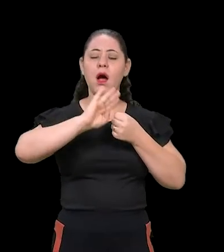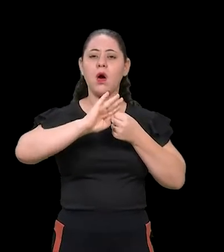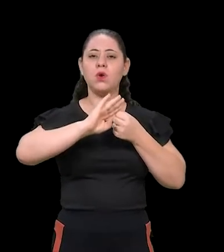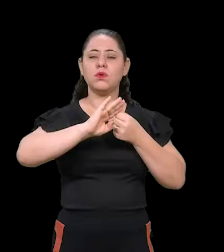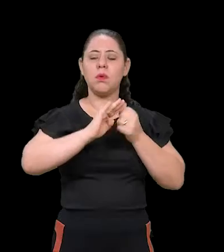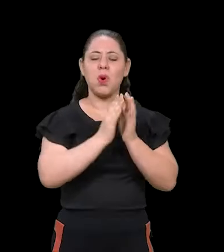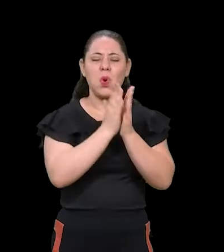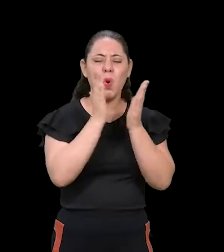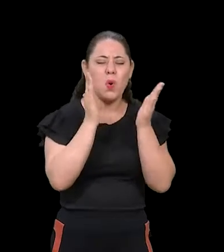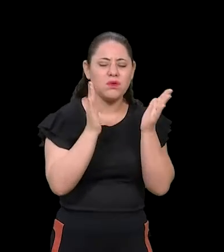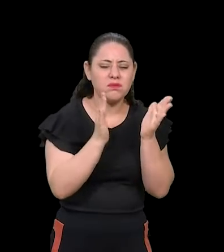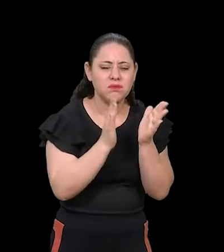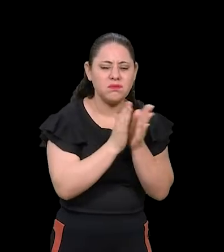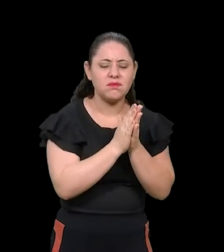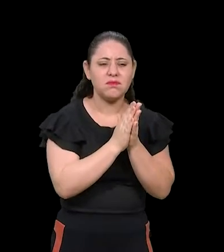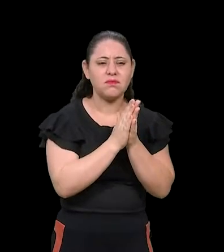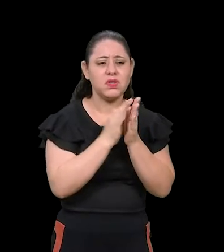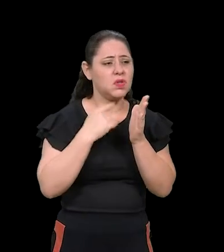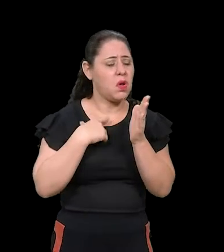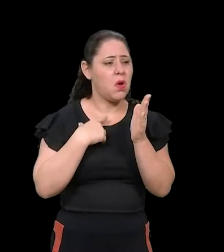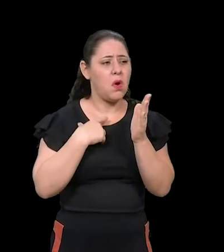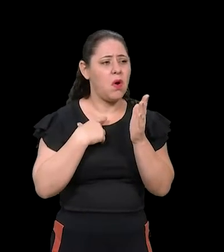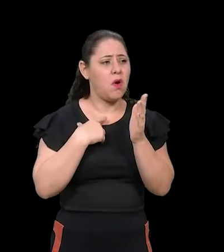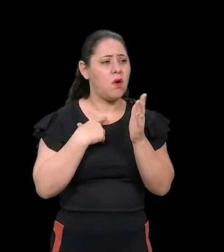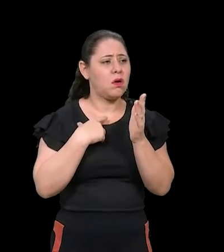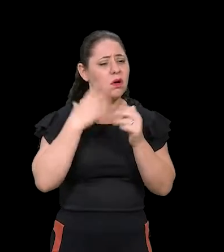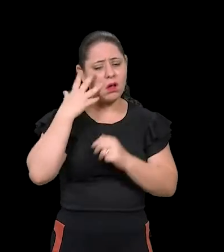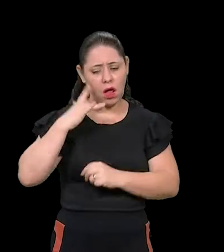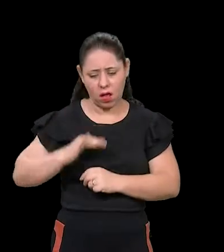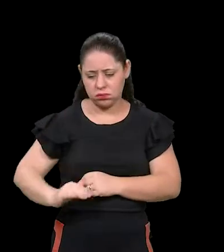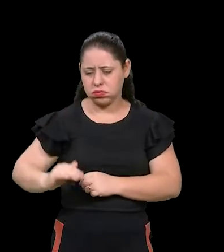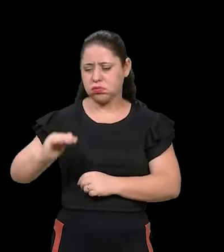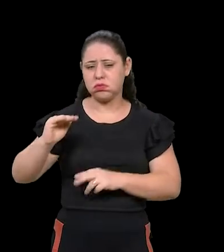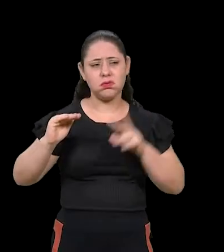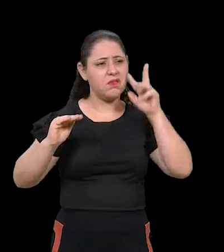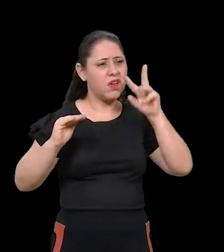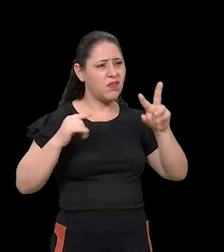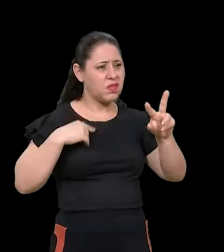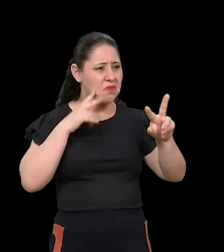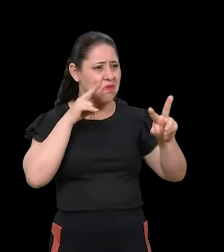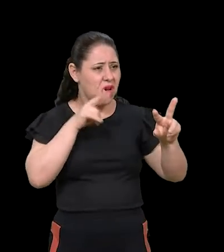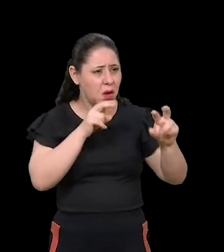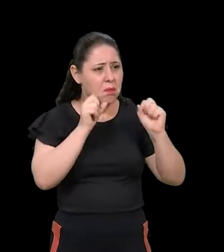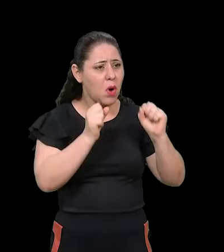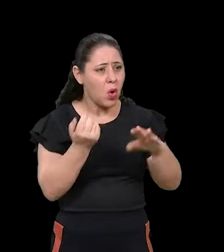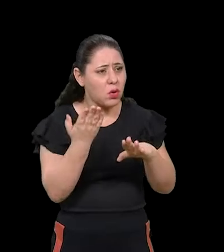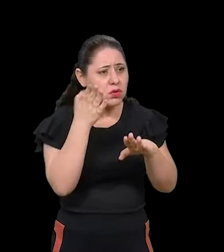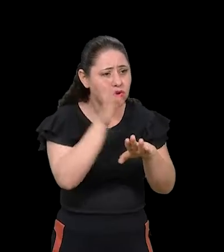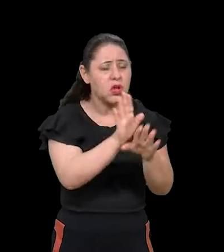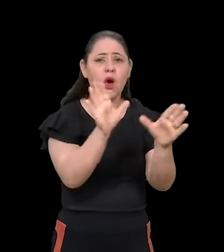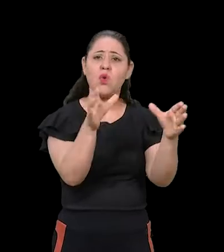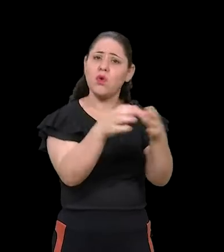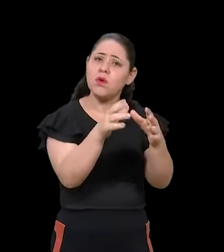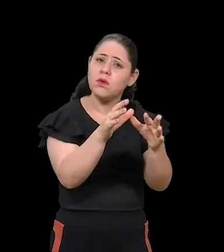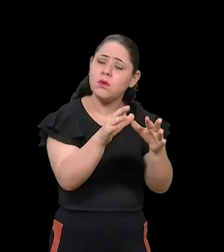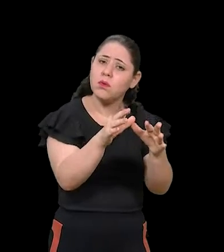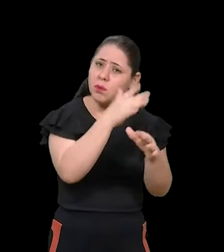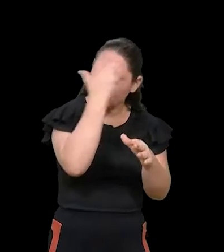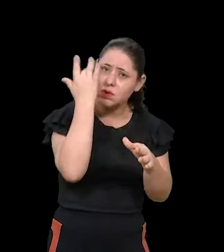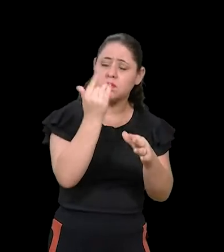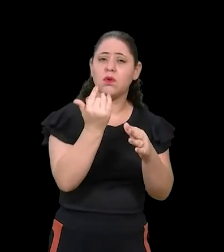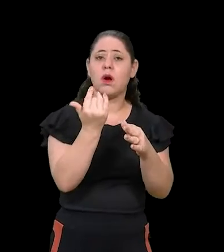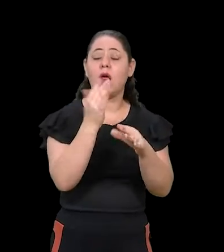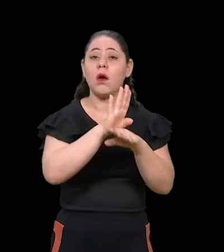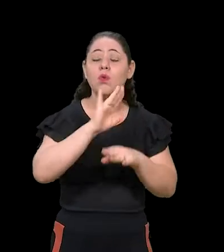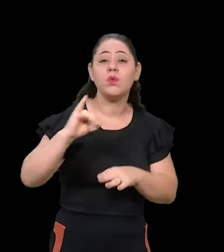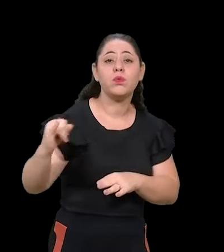eu fui criado vendo isso, mas você está lá e vê que você pode ajudar aquelas pessoas, dar oportunidade para elas mudarem